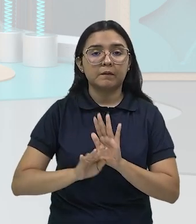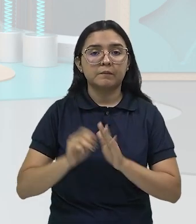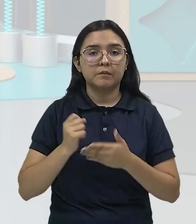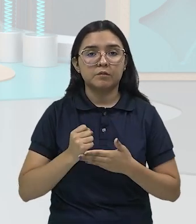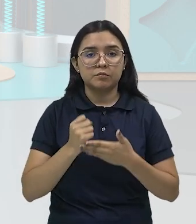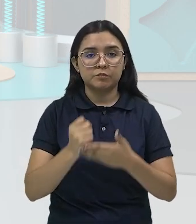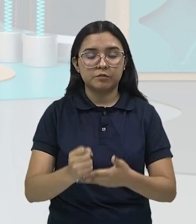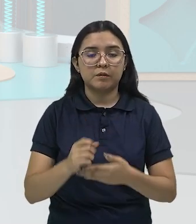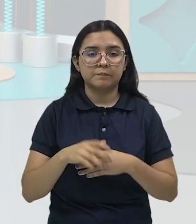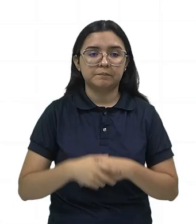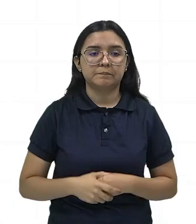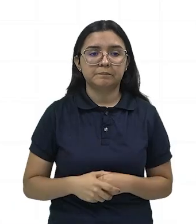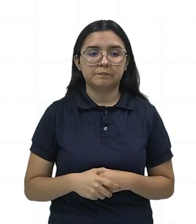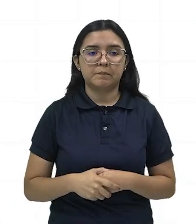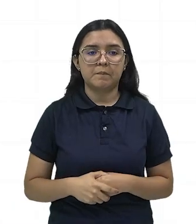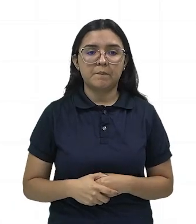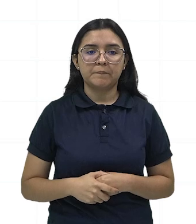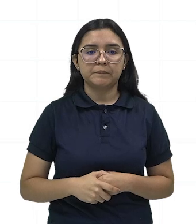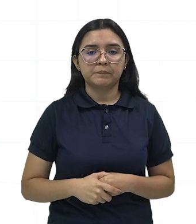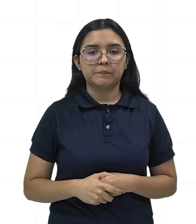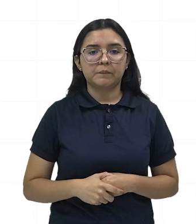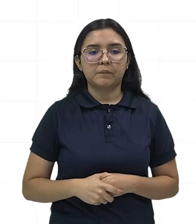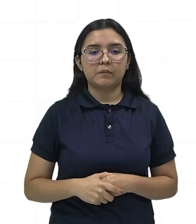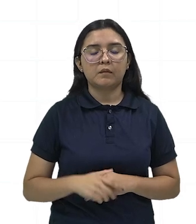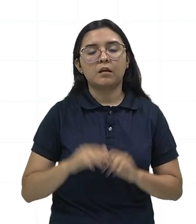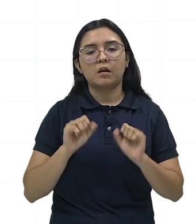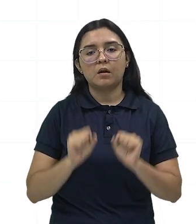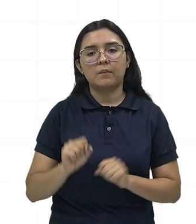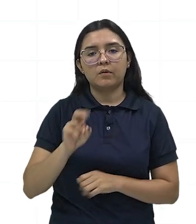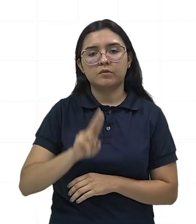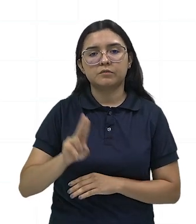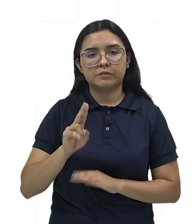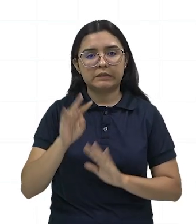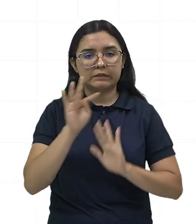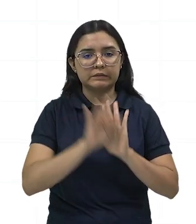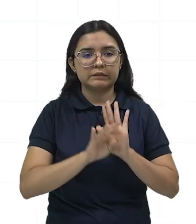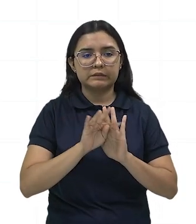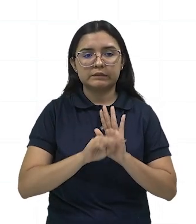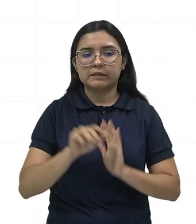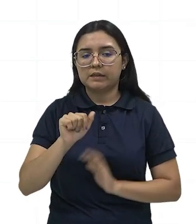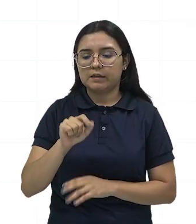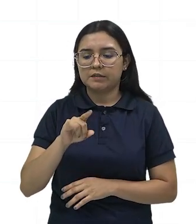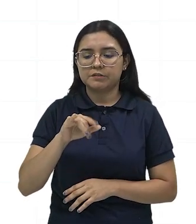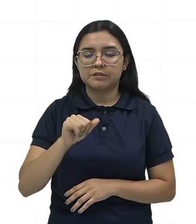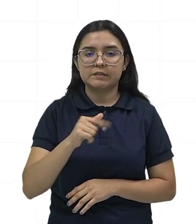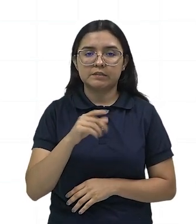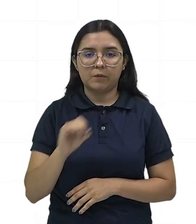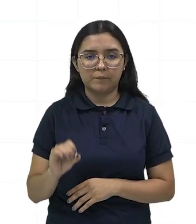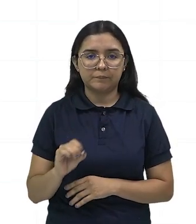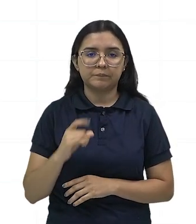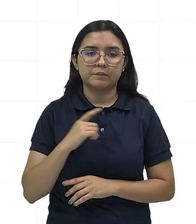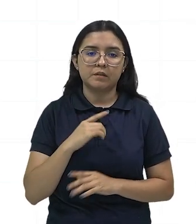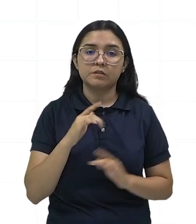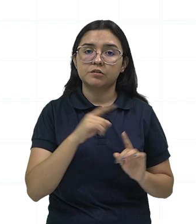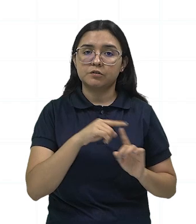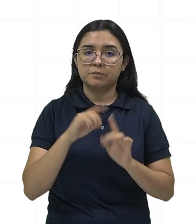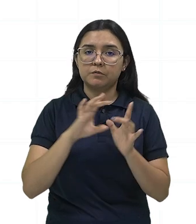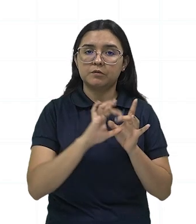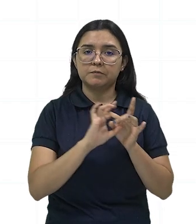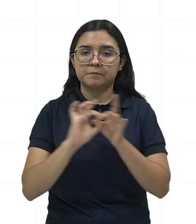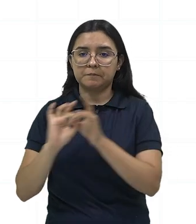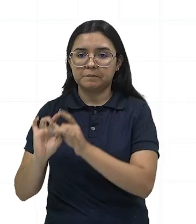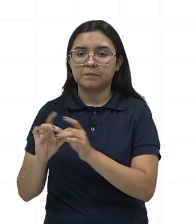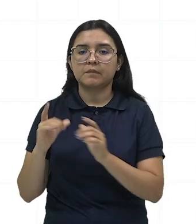para ajudar nessa progressão. Acompanhem comigo. Eu posso usar no meu texto a adição. Nesse tipo de coesão, há